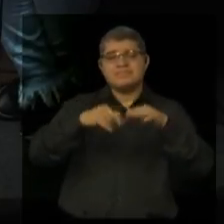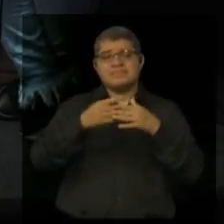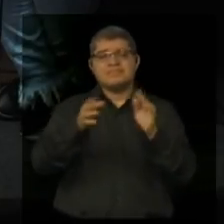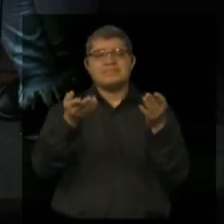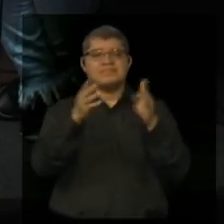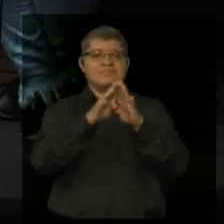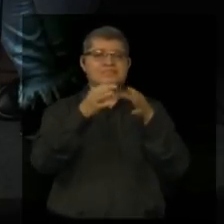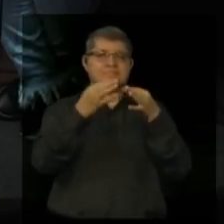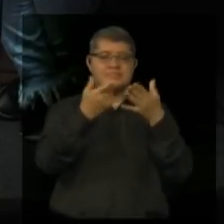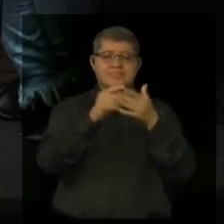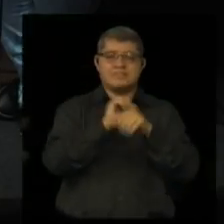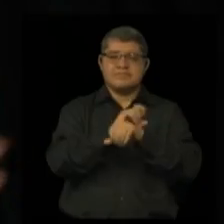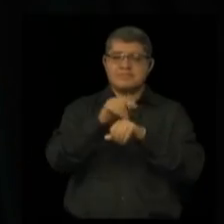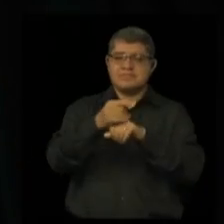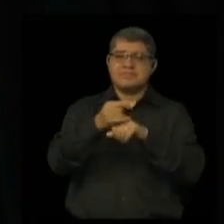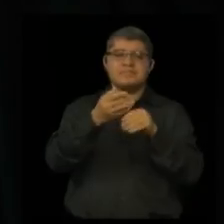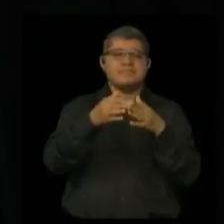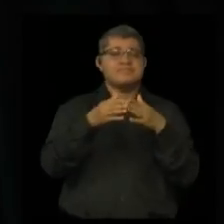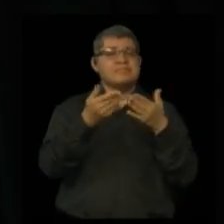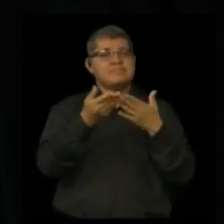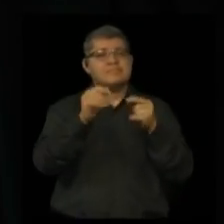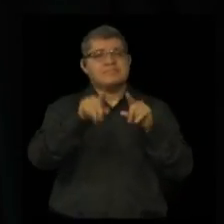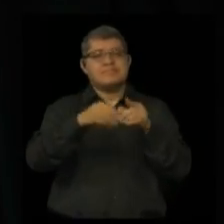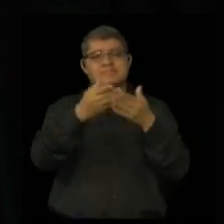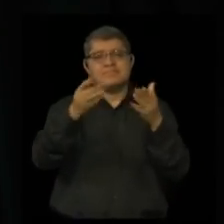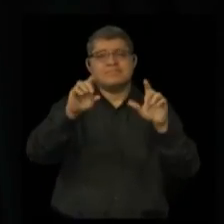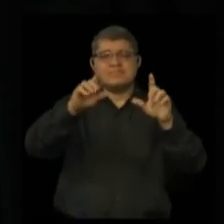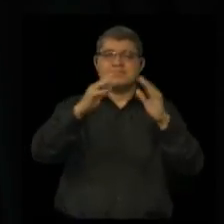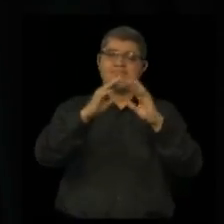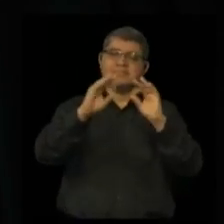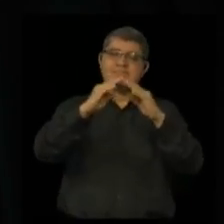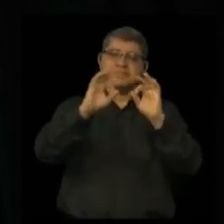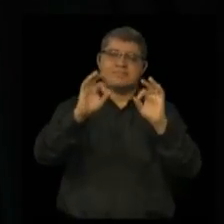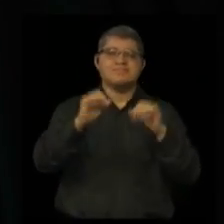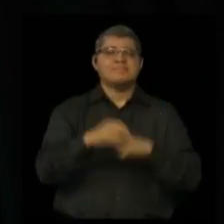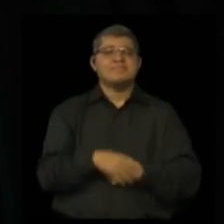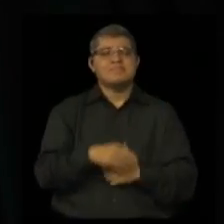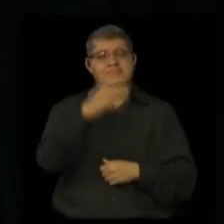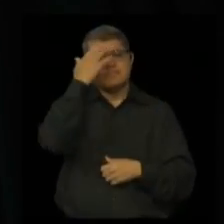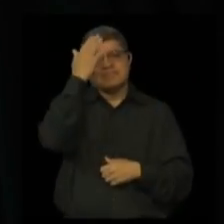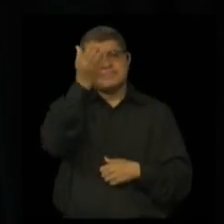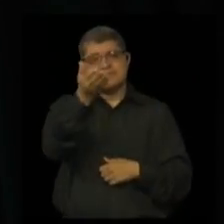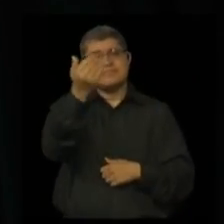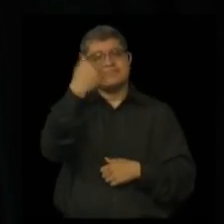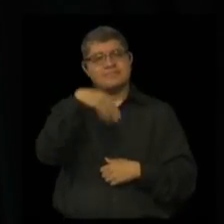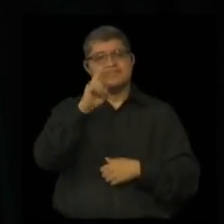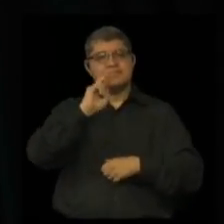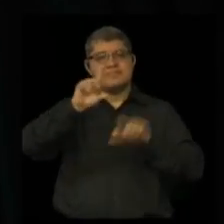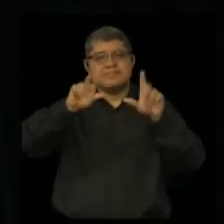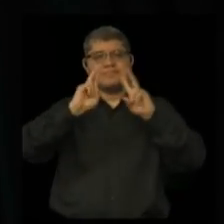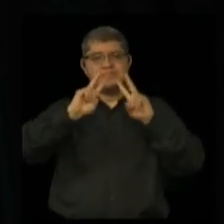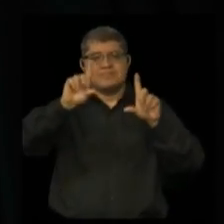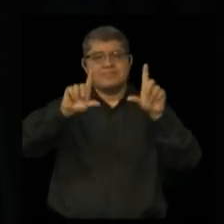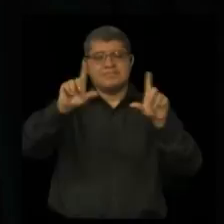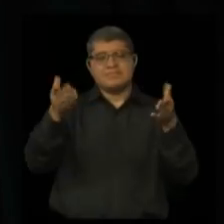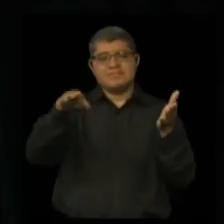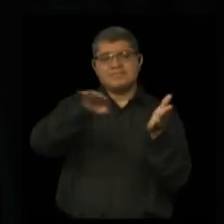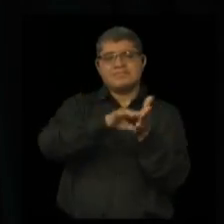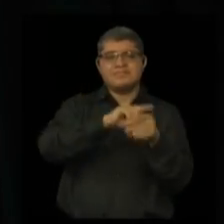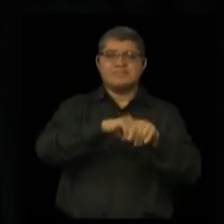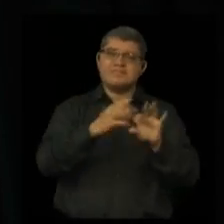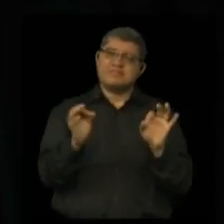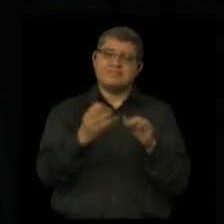fechar o programa, mas espero um pouquinho me despedir dos telespectadores. Obrigada por vocês ficarem assistindo a gente